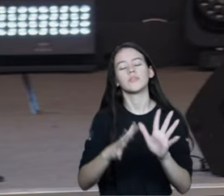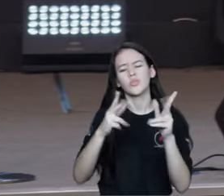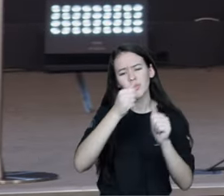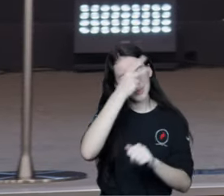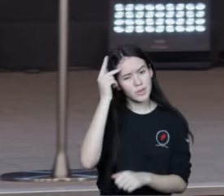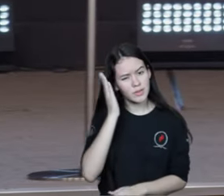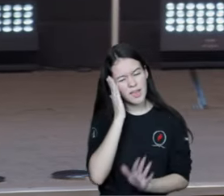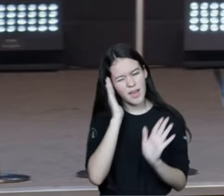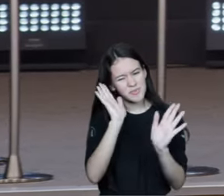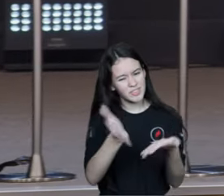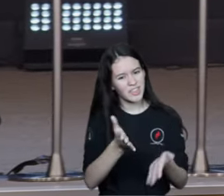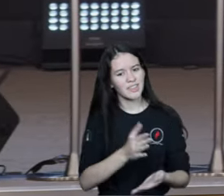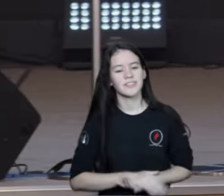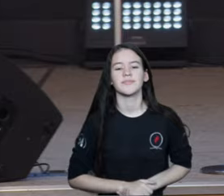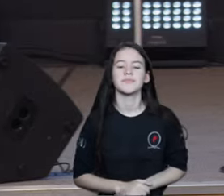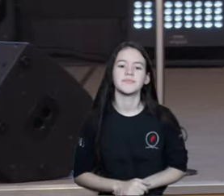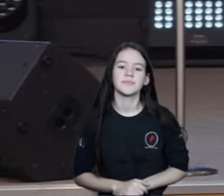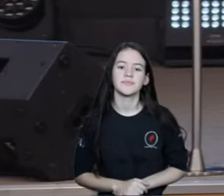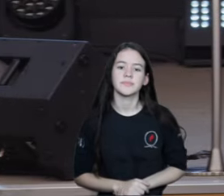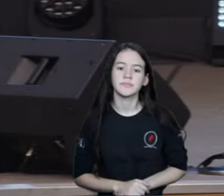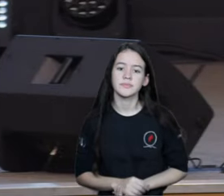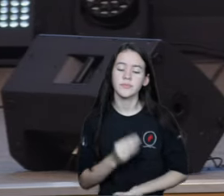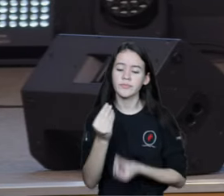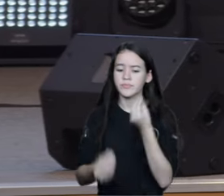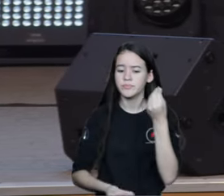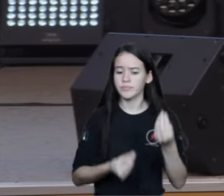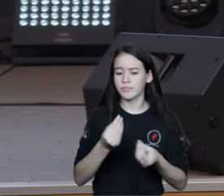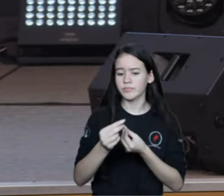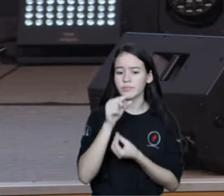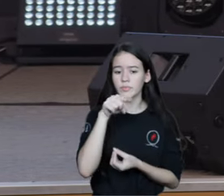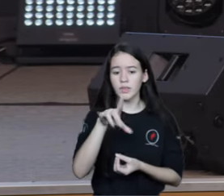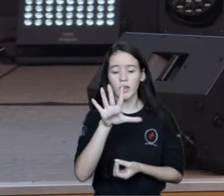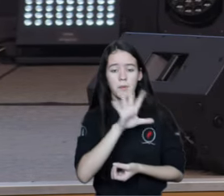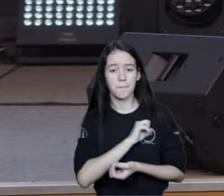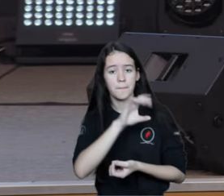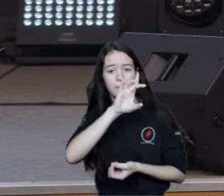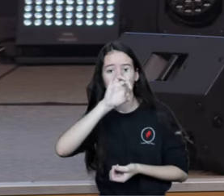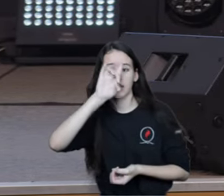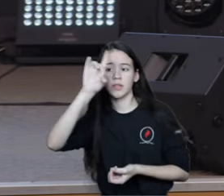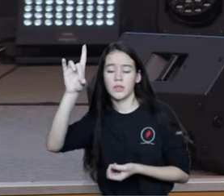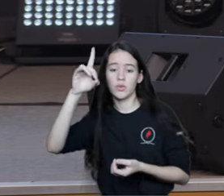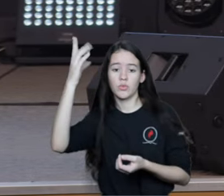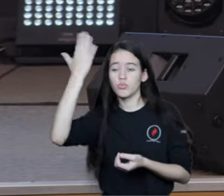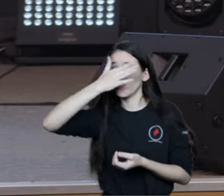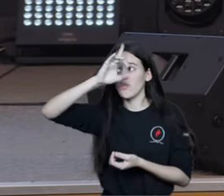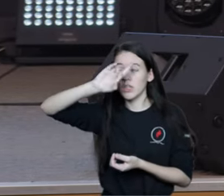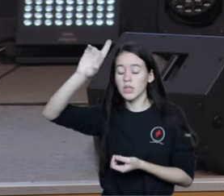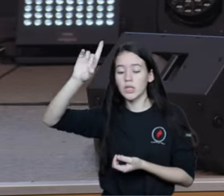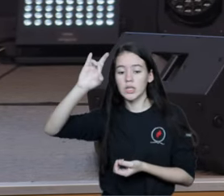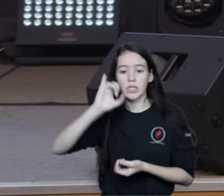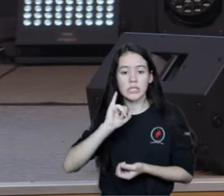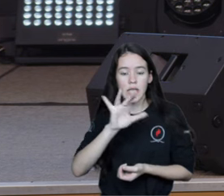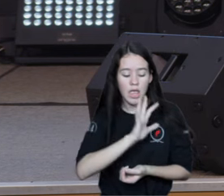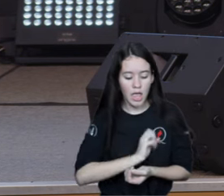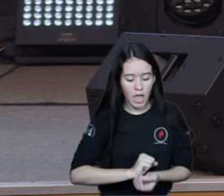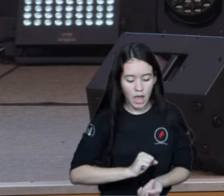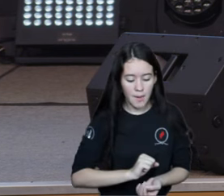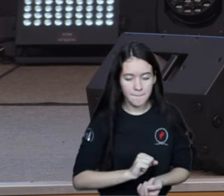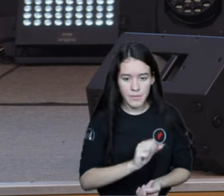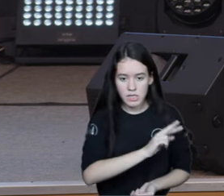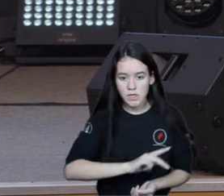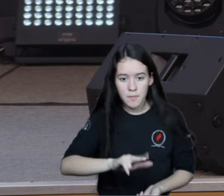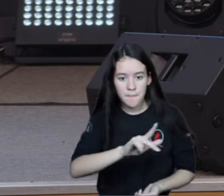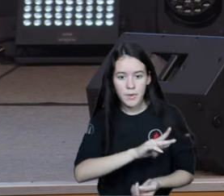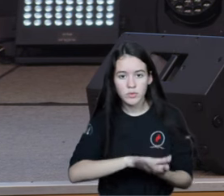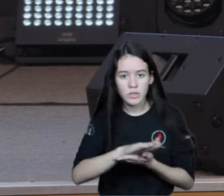mundo sabe como é que você pode amar a Deus que não vê se não ama a